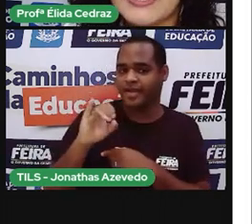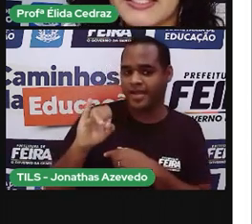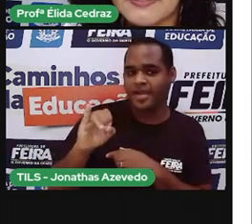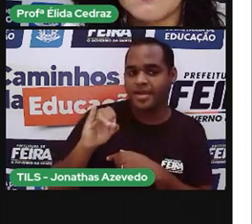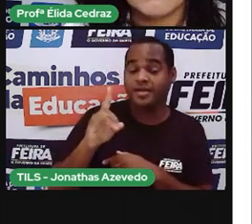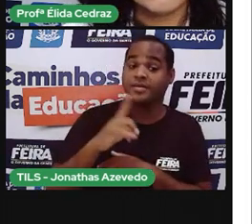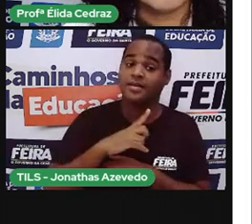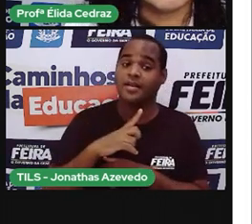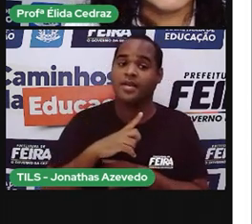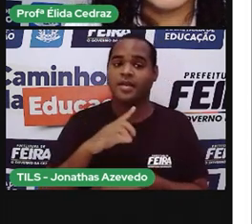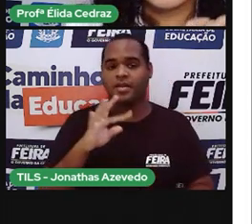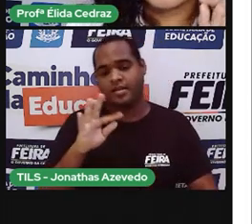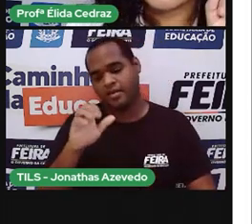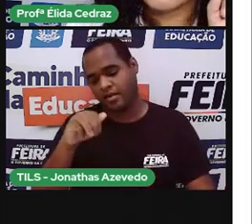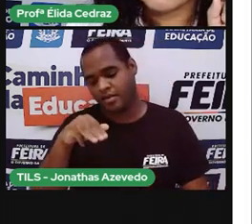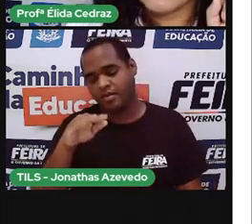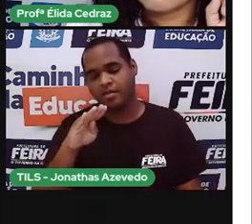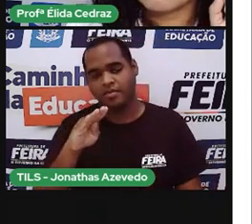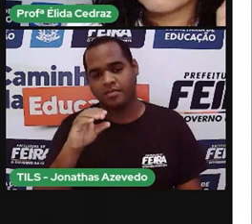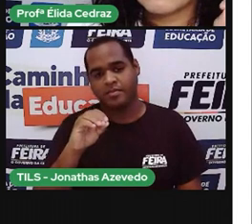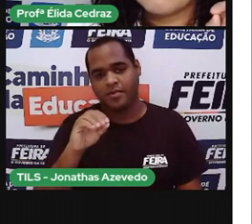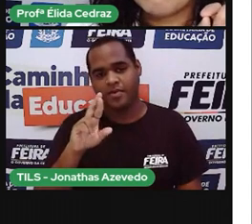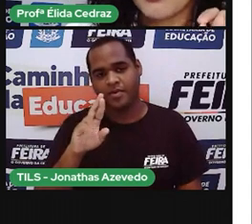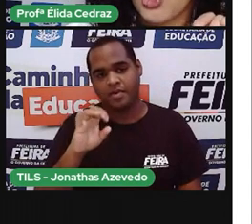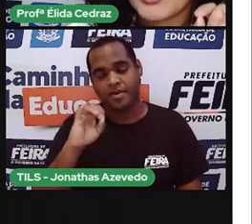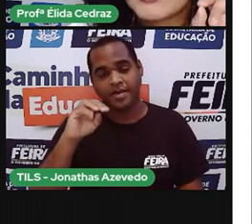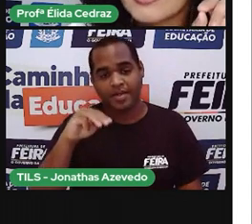tamborim e